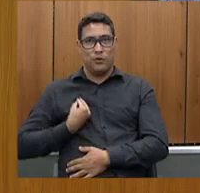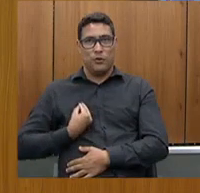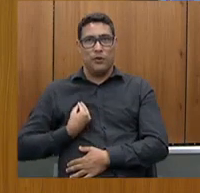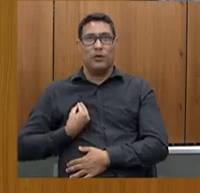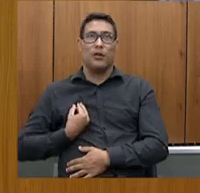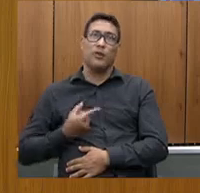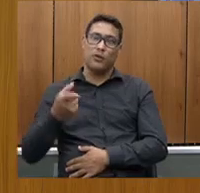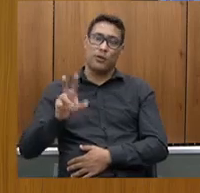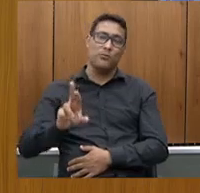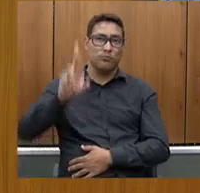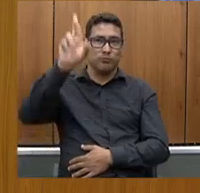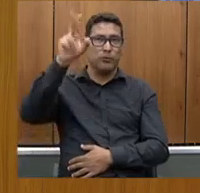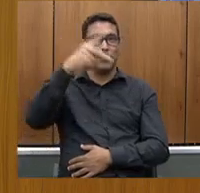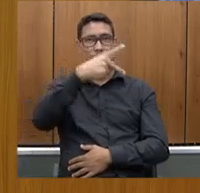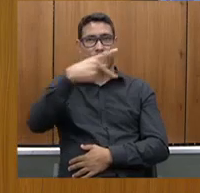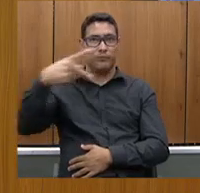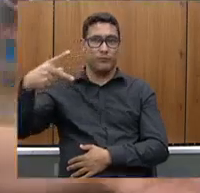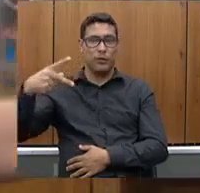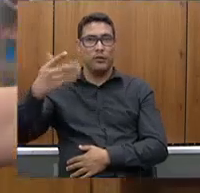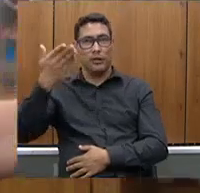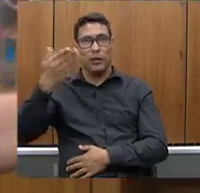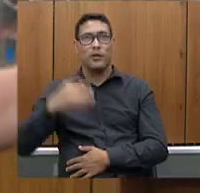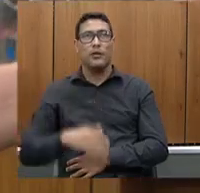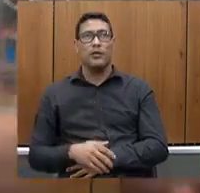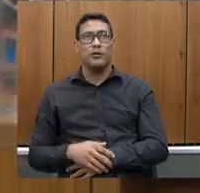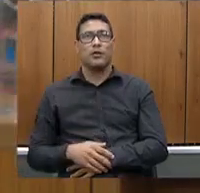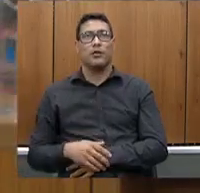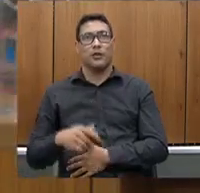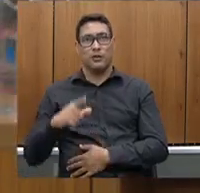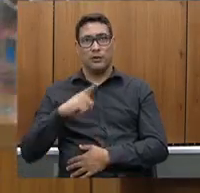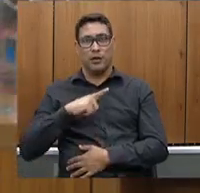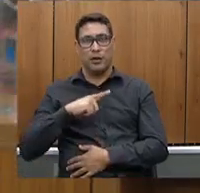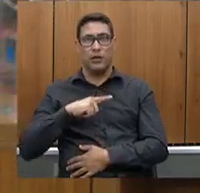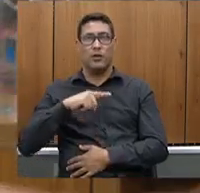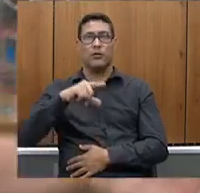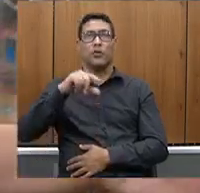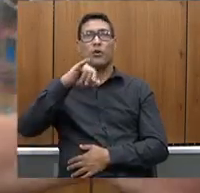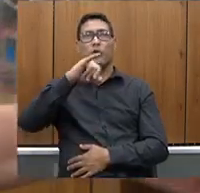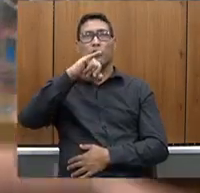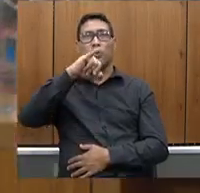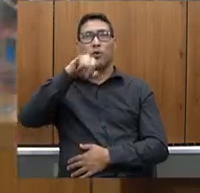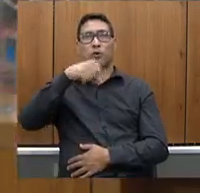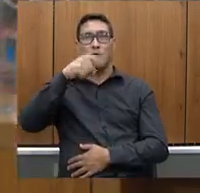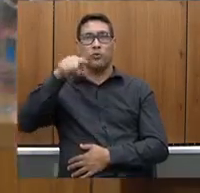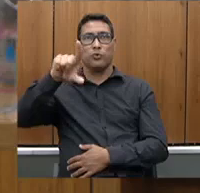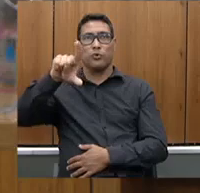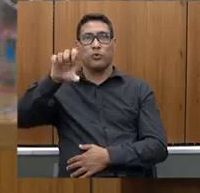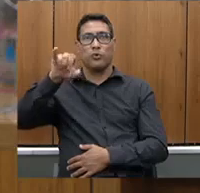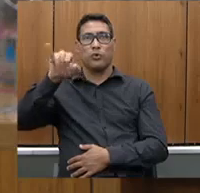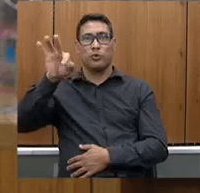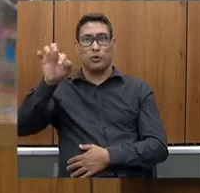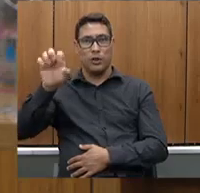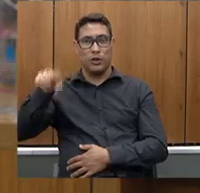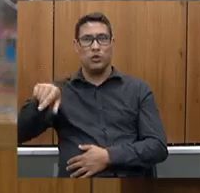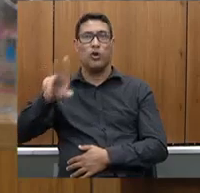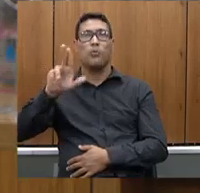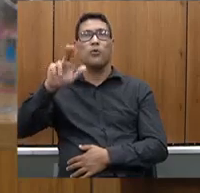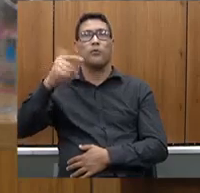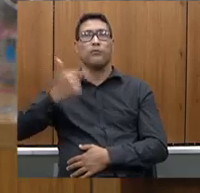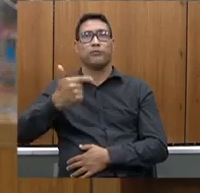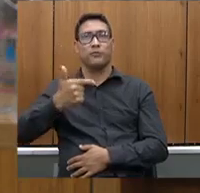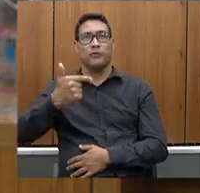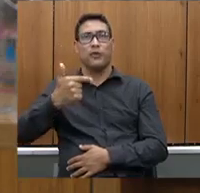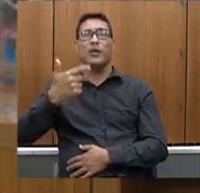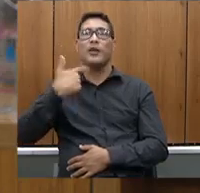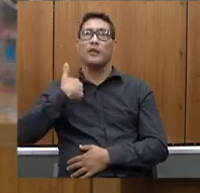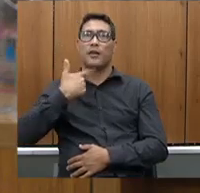o senhor conduziu essa comissão tendo o João Leite como vice que dupla fantástica na condição da condição de Segurança